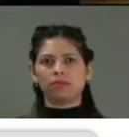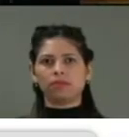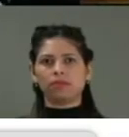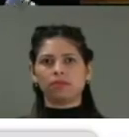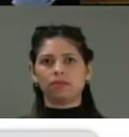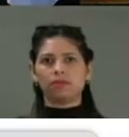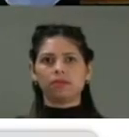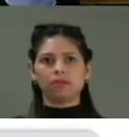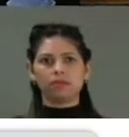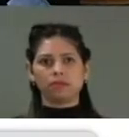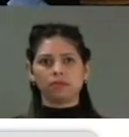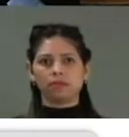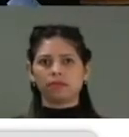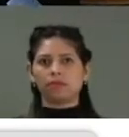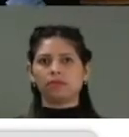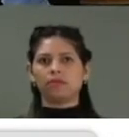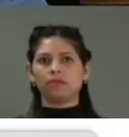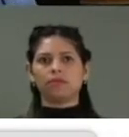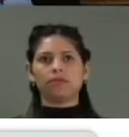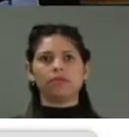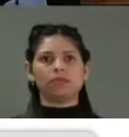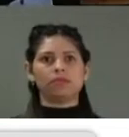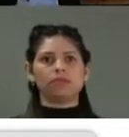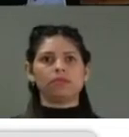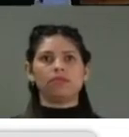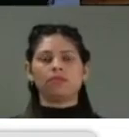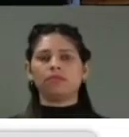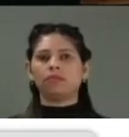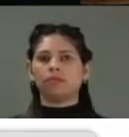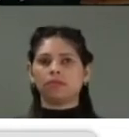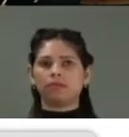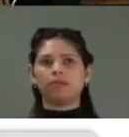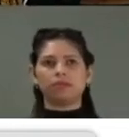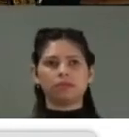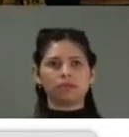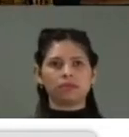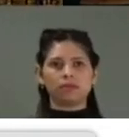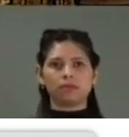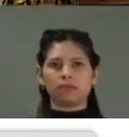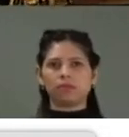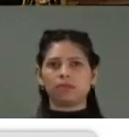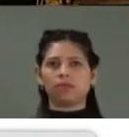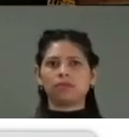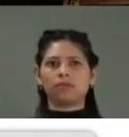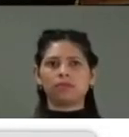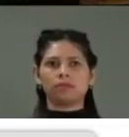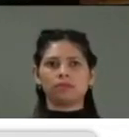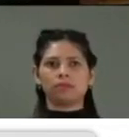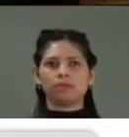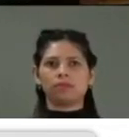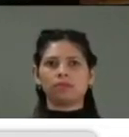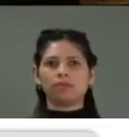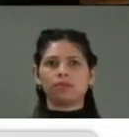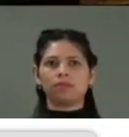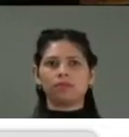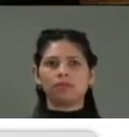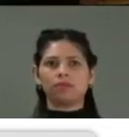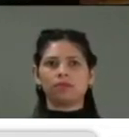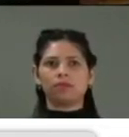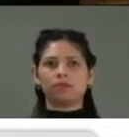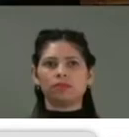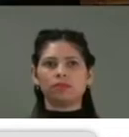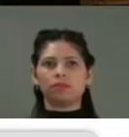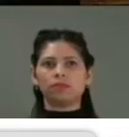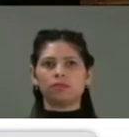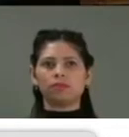candidatos que T direito às cotas só vão usar as vagas reservadas caso não consigam nota para